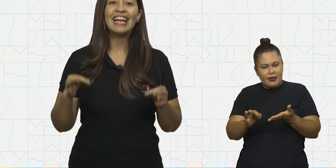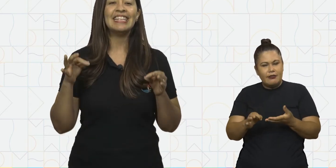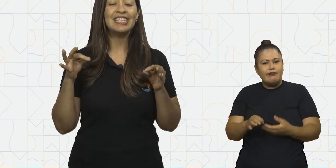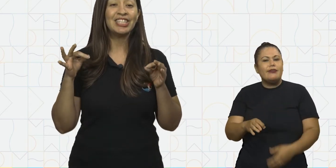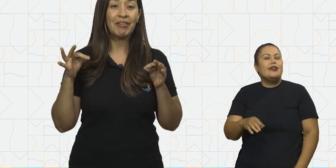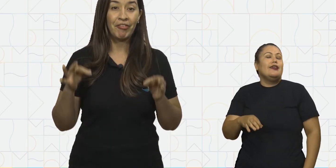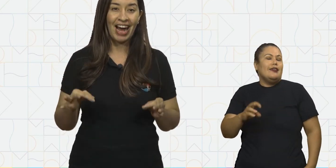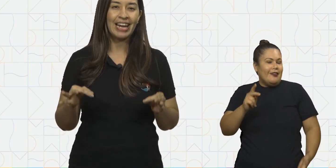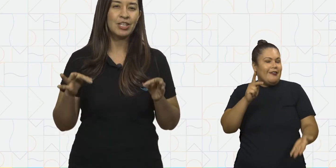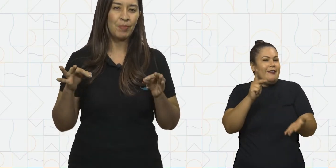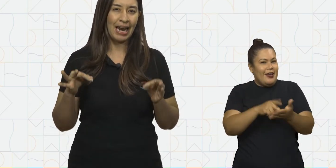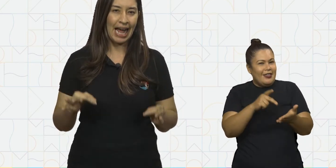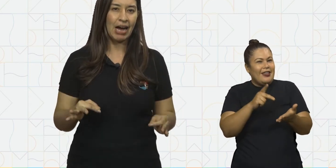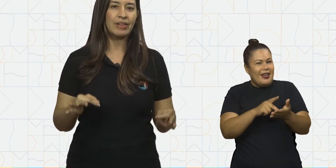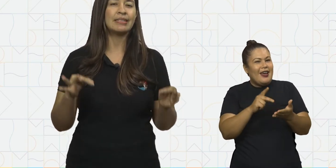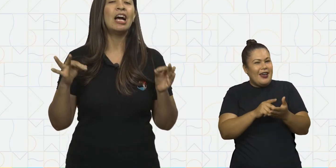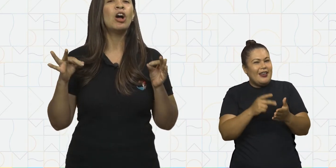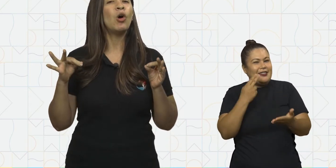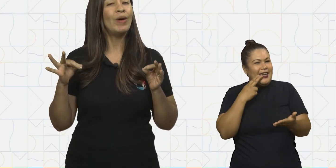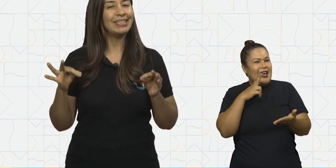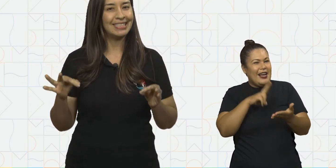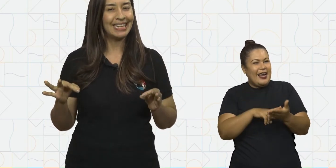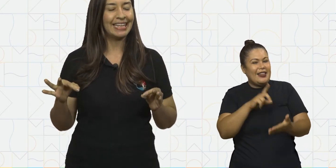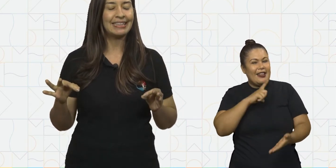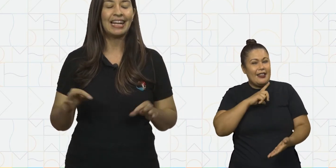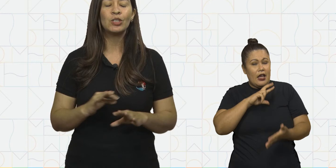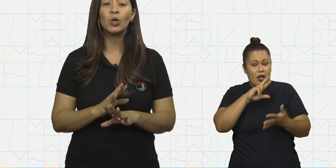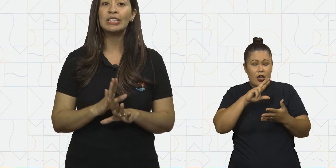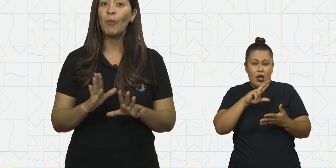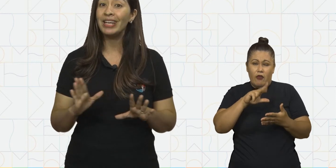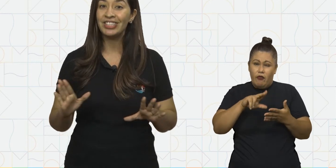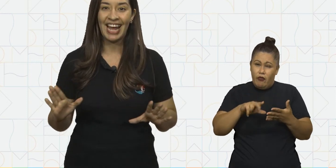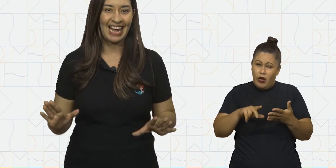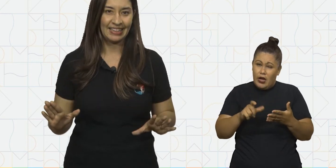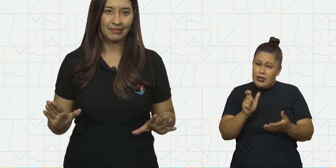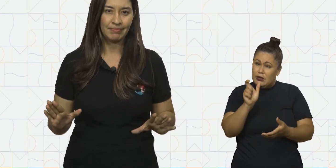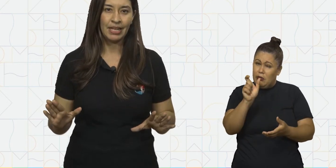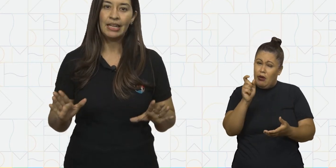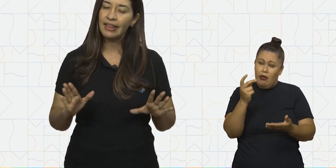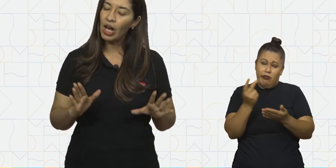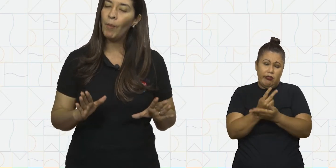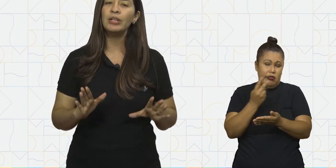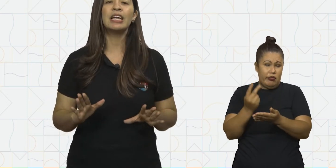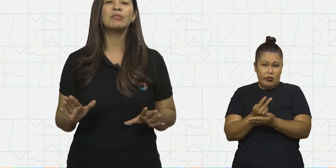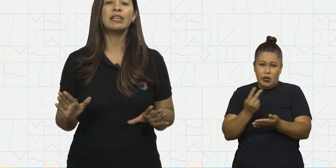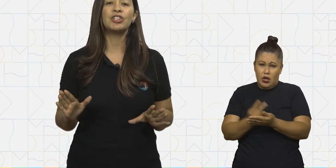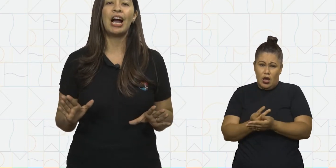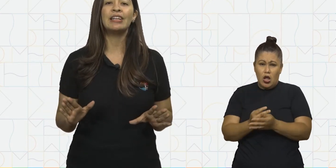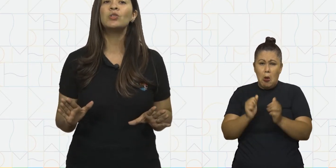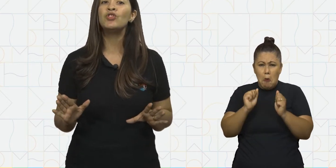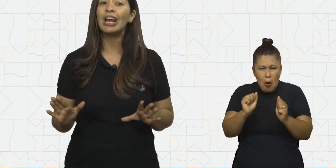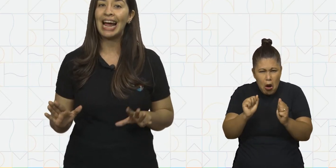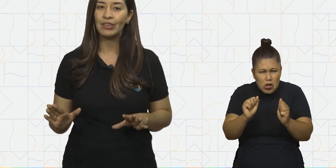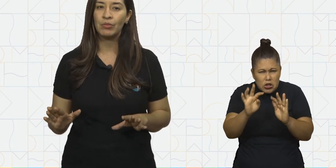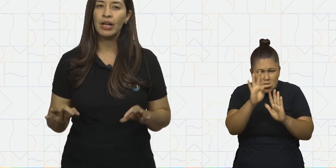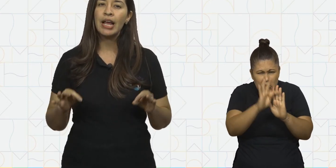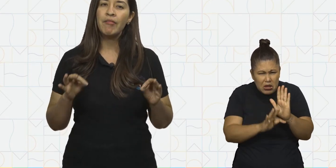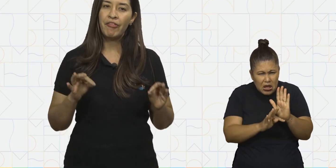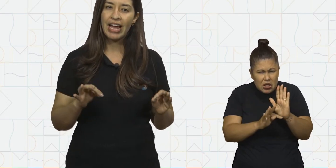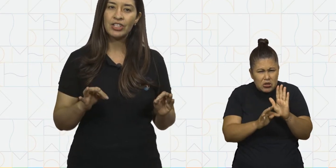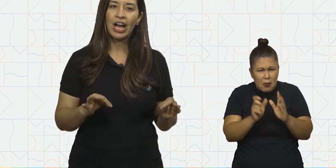Sim, existem várias palavras com a escrita totalmente errada. Não podemos deixar isso de